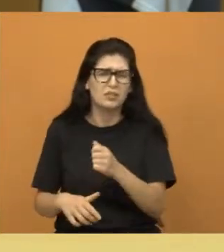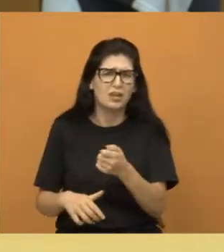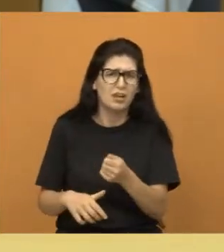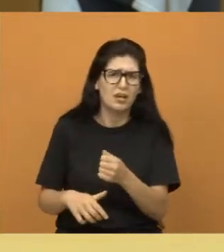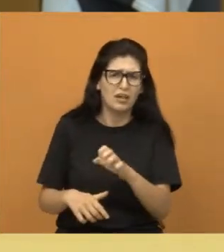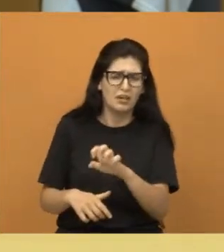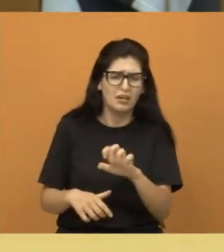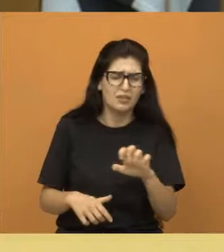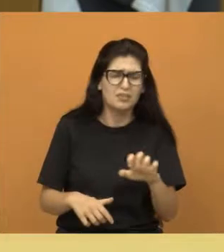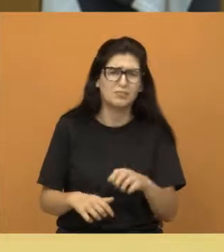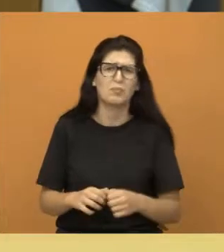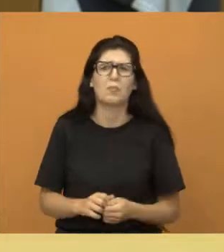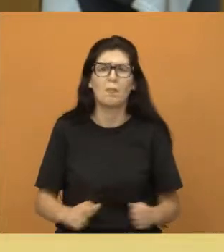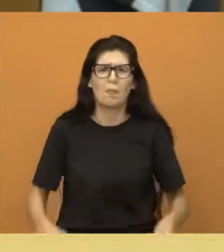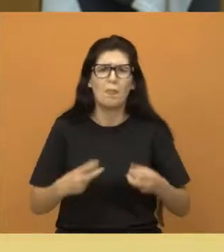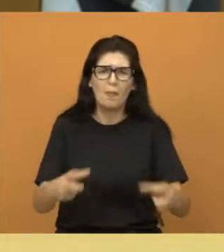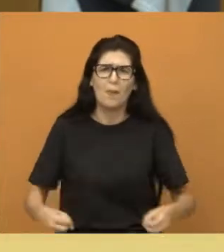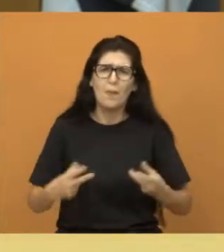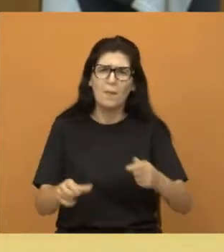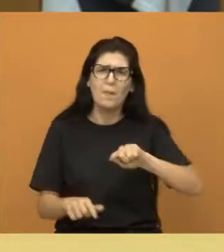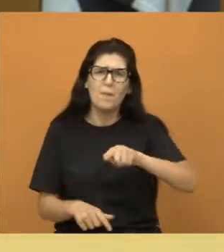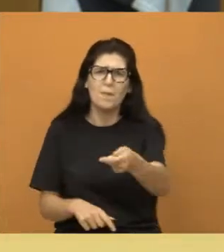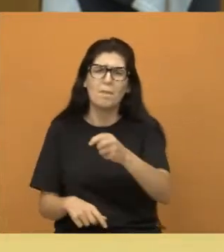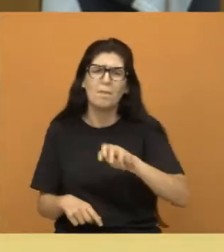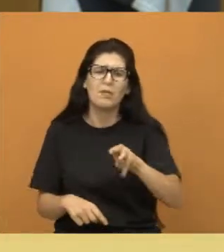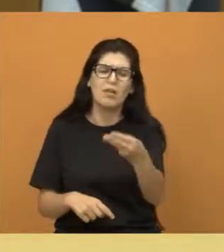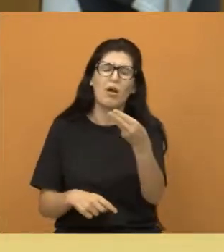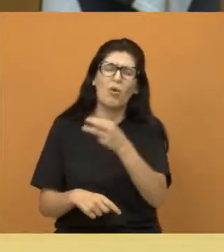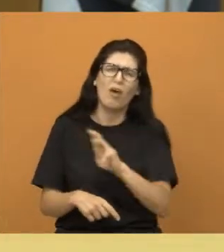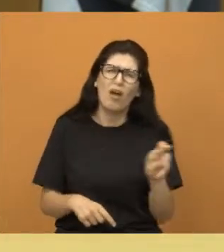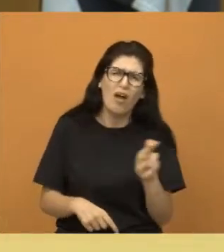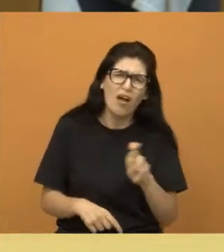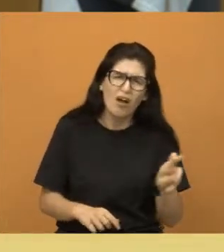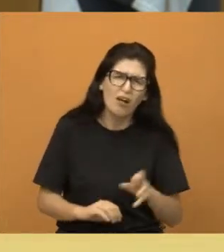Por que não investe esse dinheiro